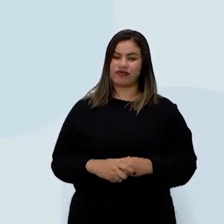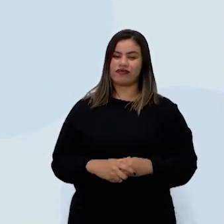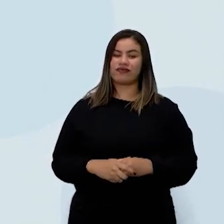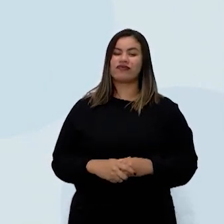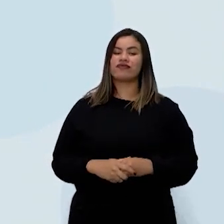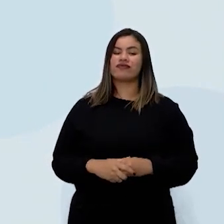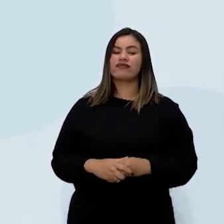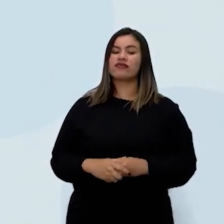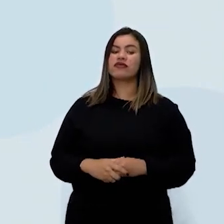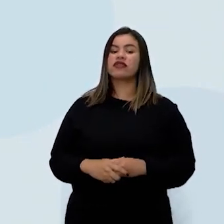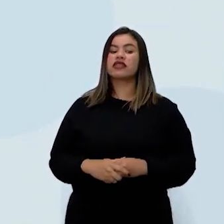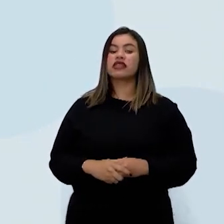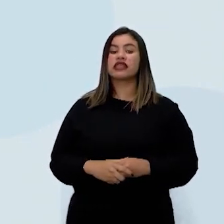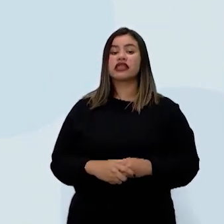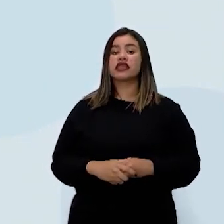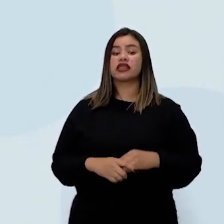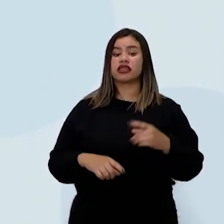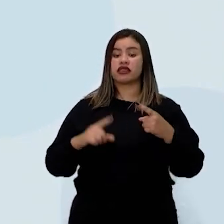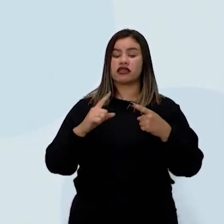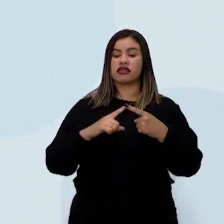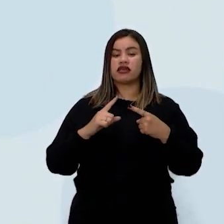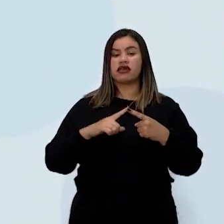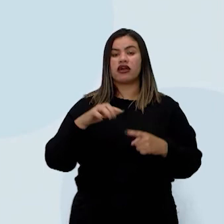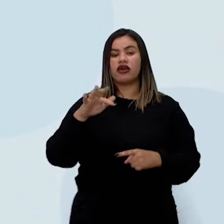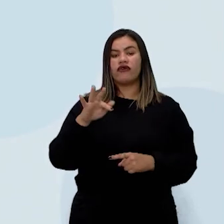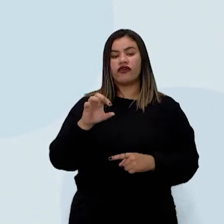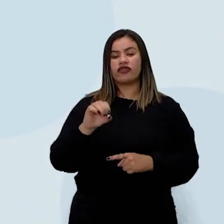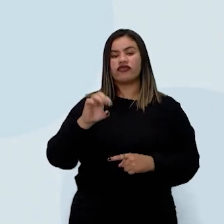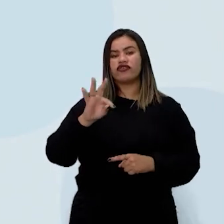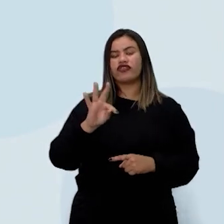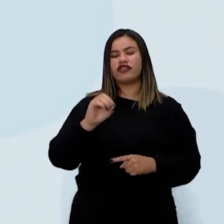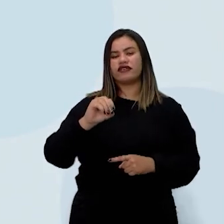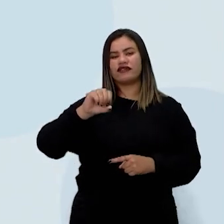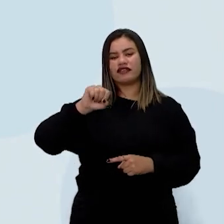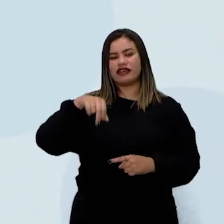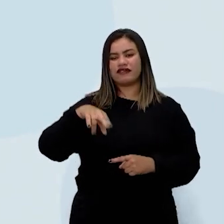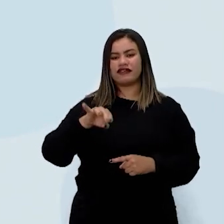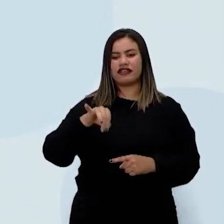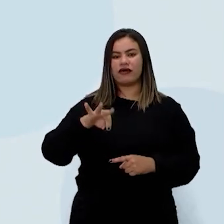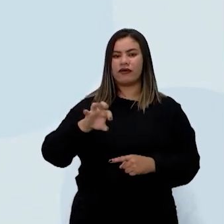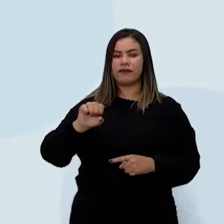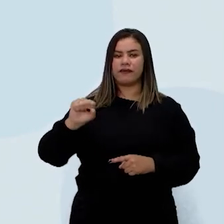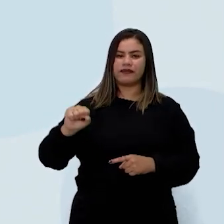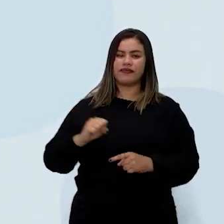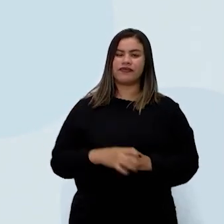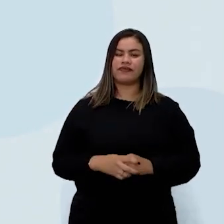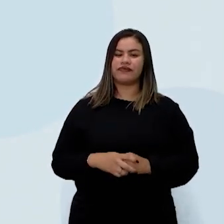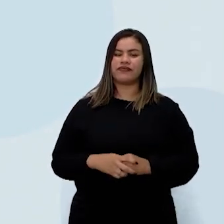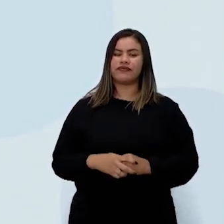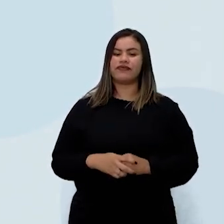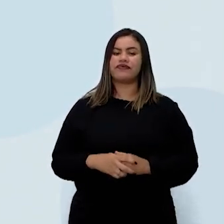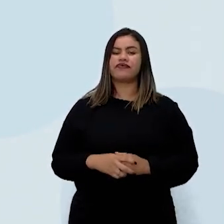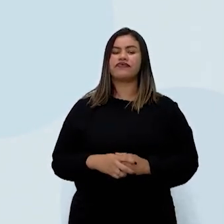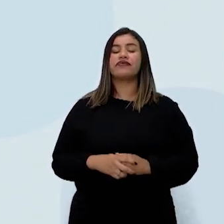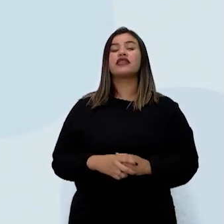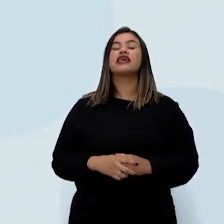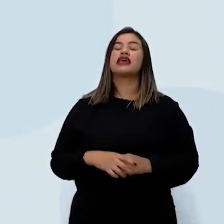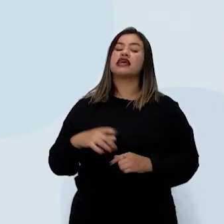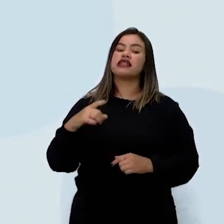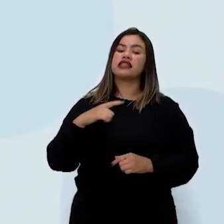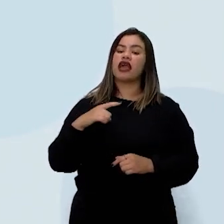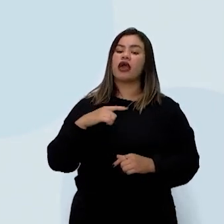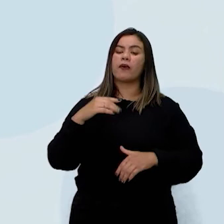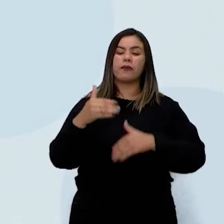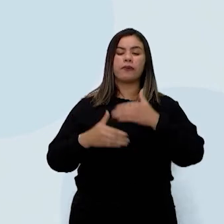respiração. Na fotossíntese, como está mostrando aqui para vocês nesse quadradinho aqui, no processo de fotossíntese